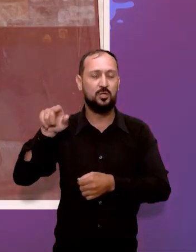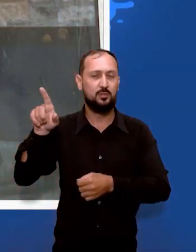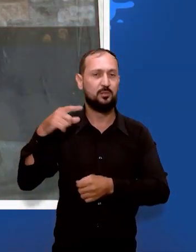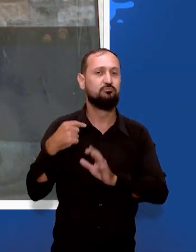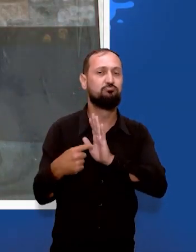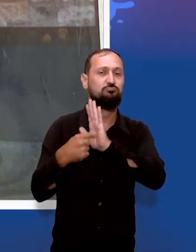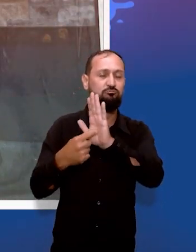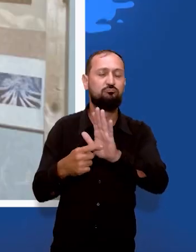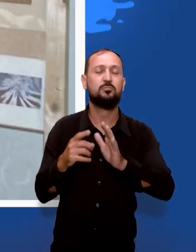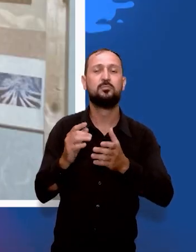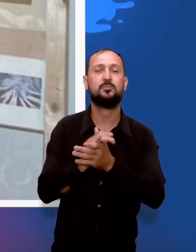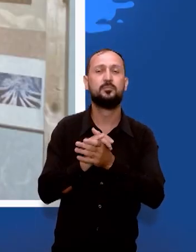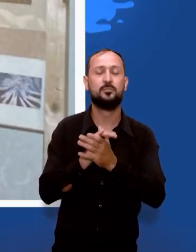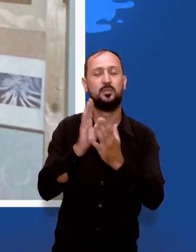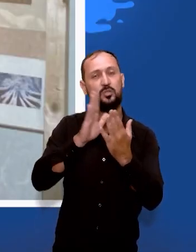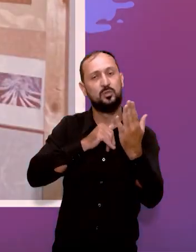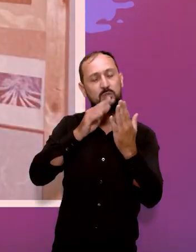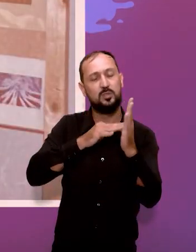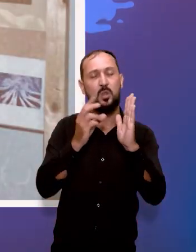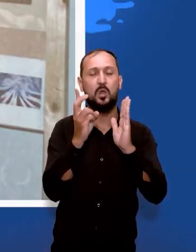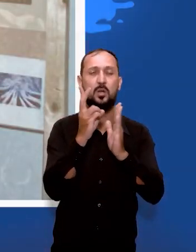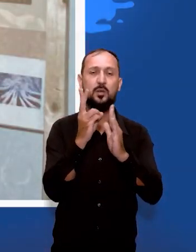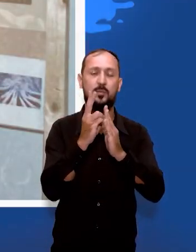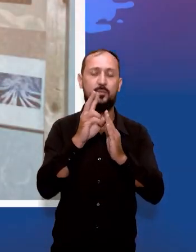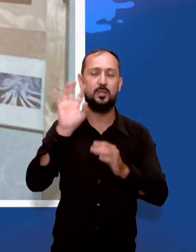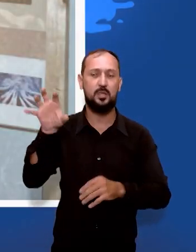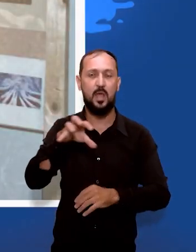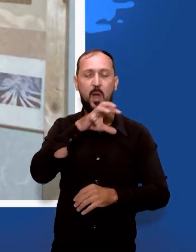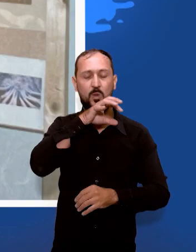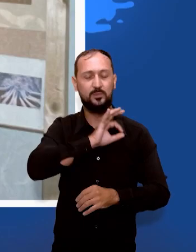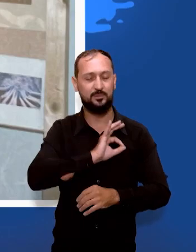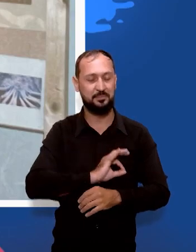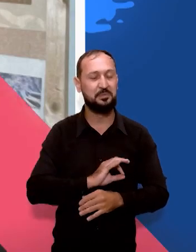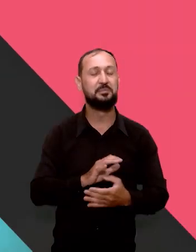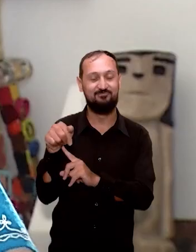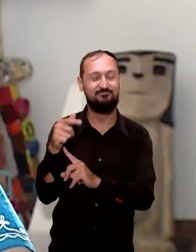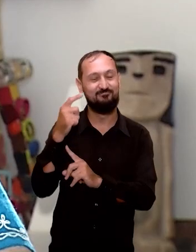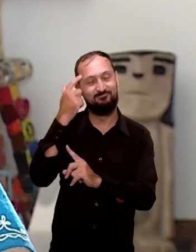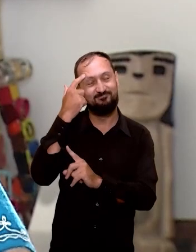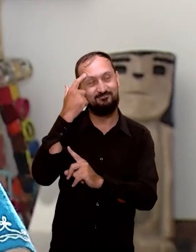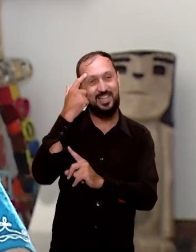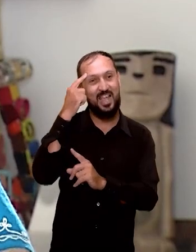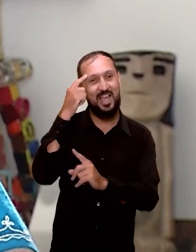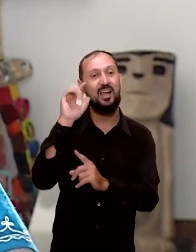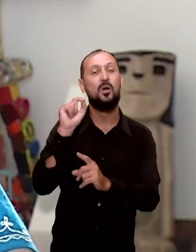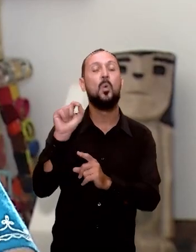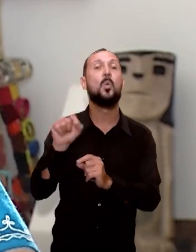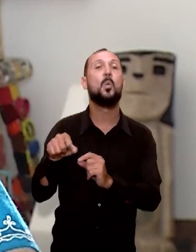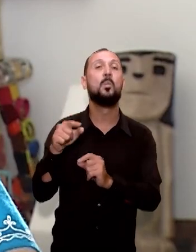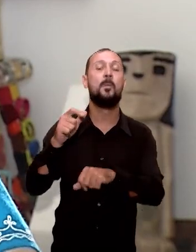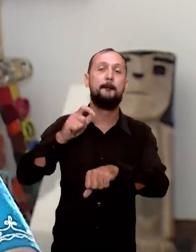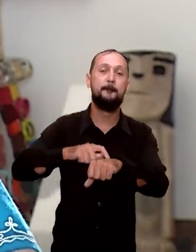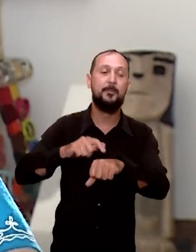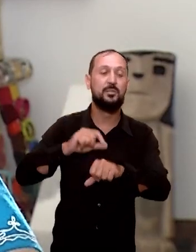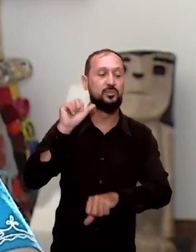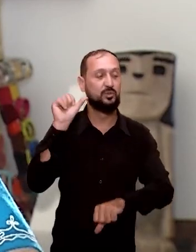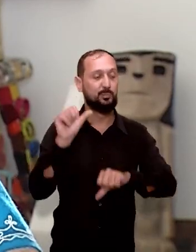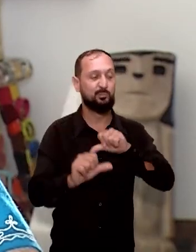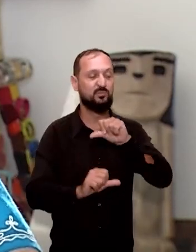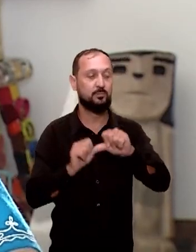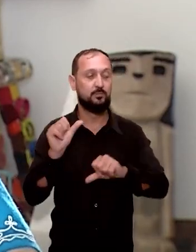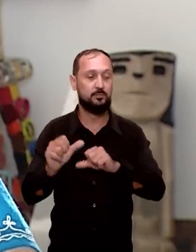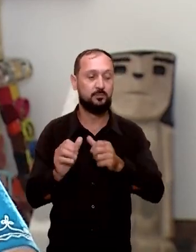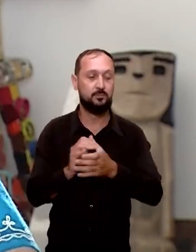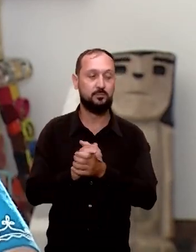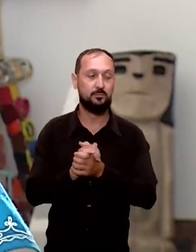Scilla. Lá eu expus grafismo indígena e onça pintada. Então a arte, eu acredito na